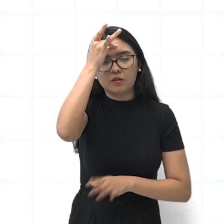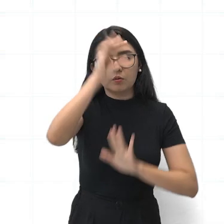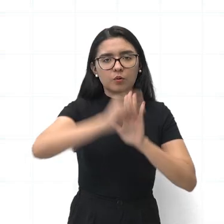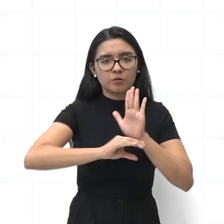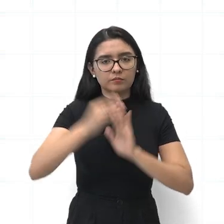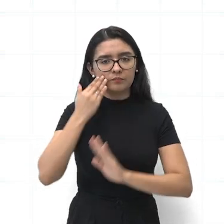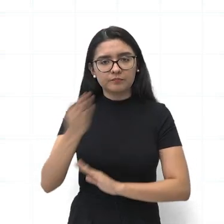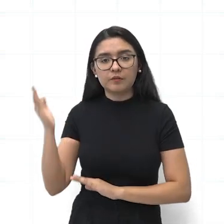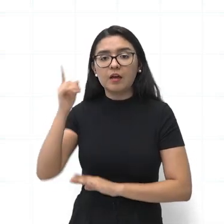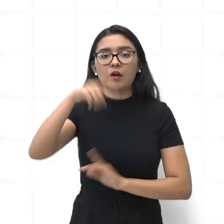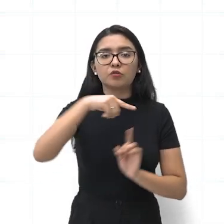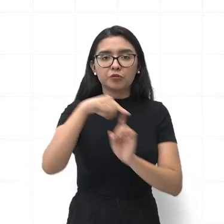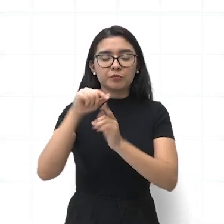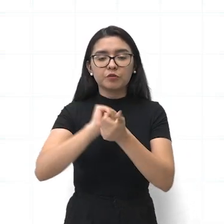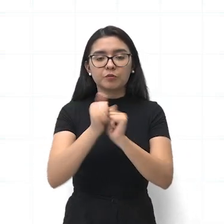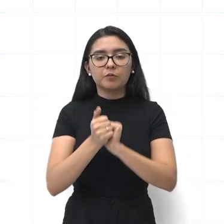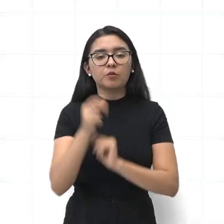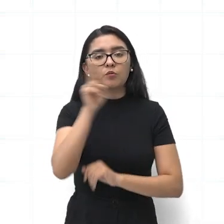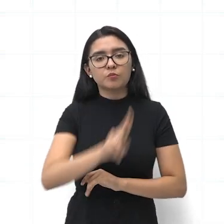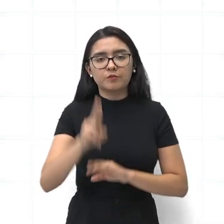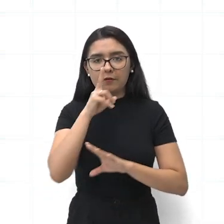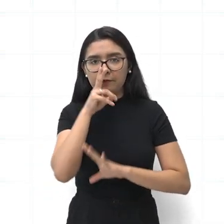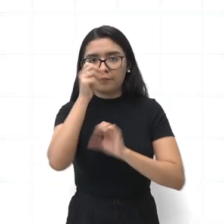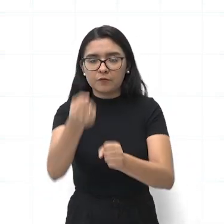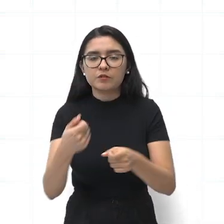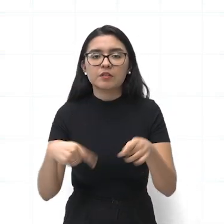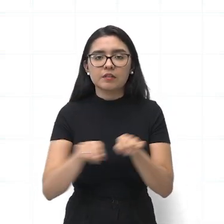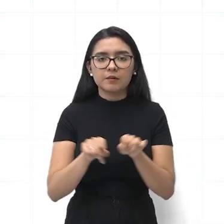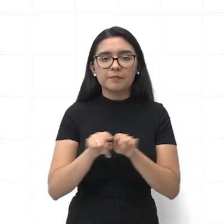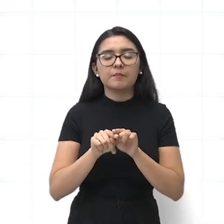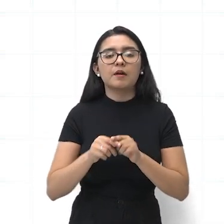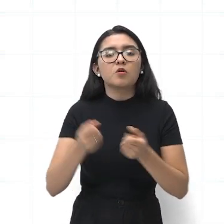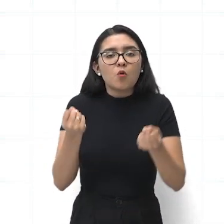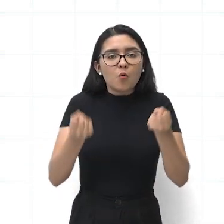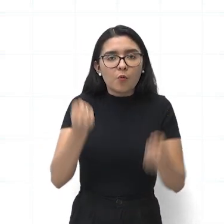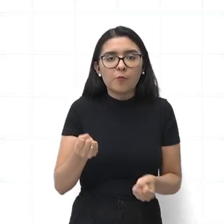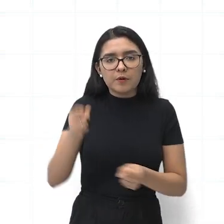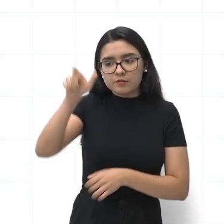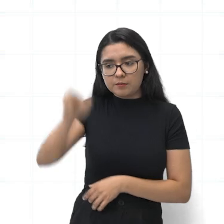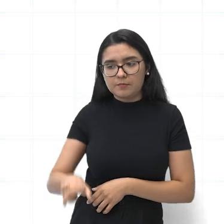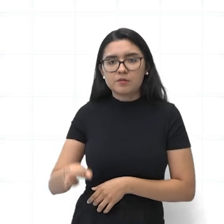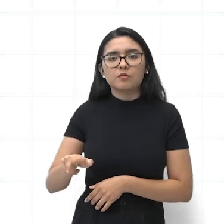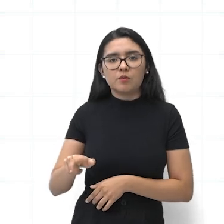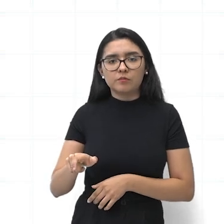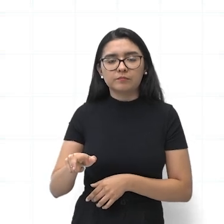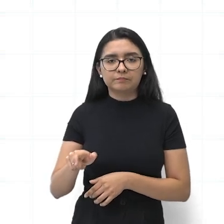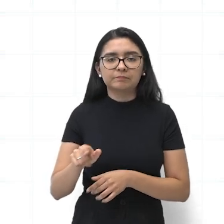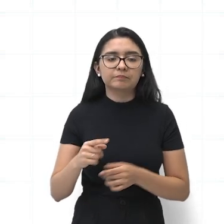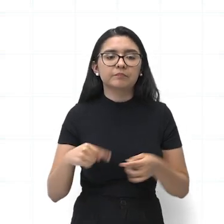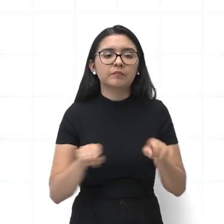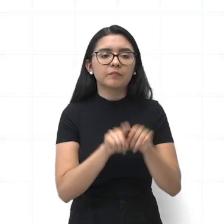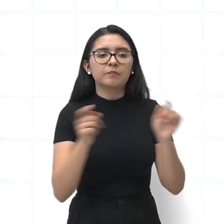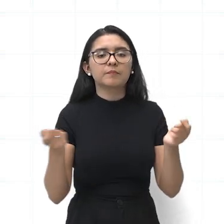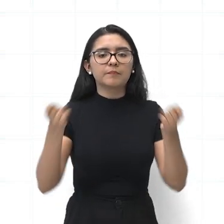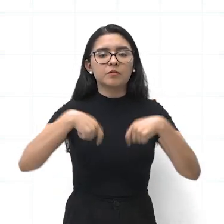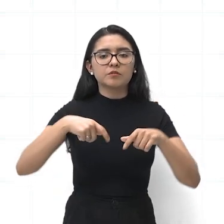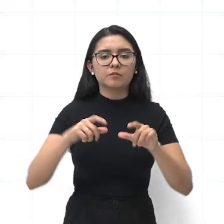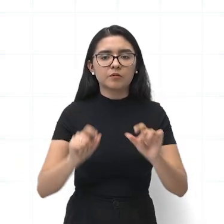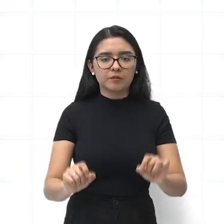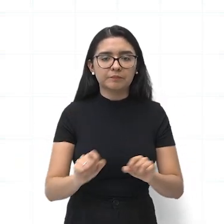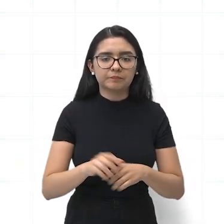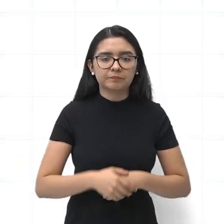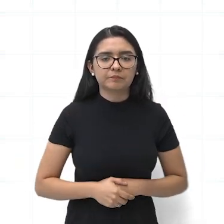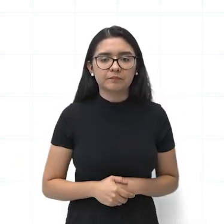este conceito, é uma modalidade que usa a força e o peso do adversário contra ele, sendo permitido